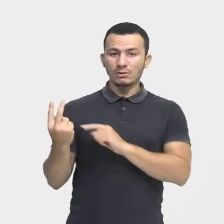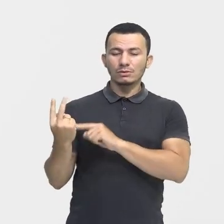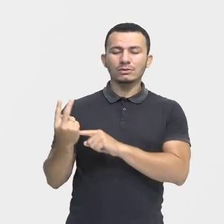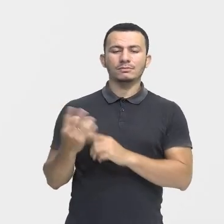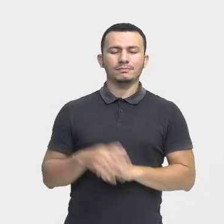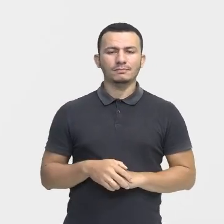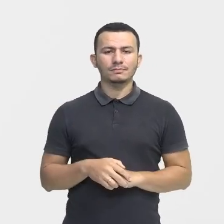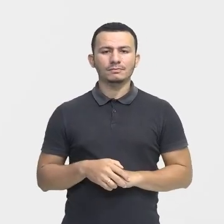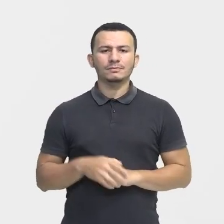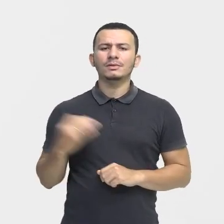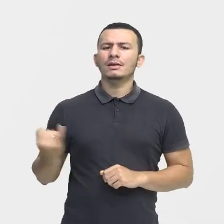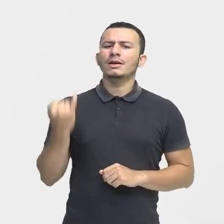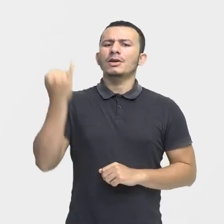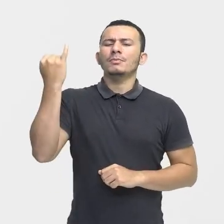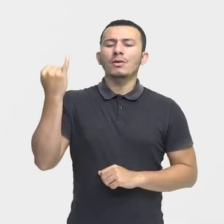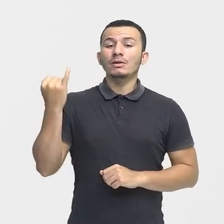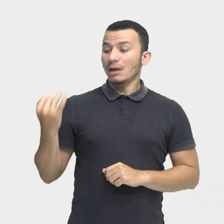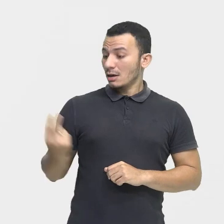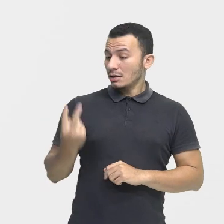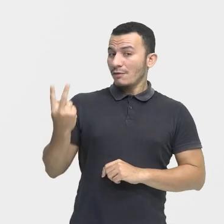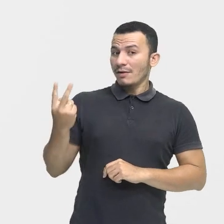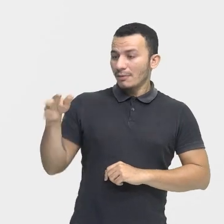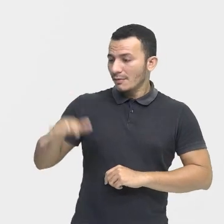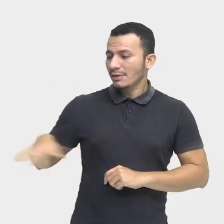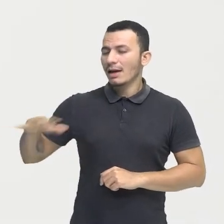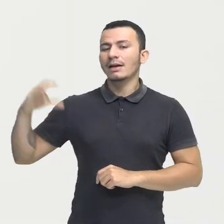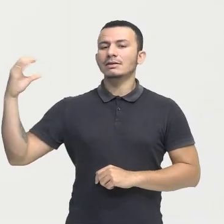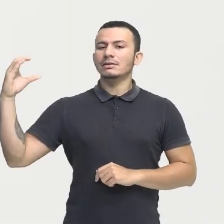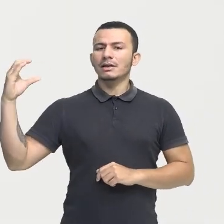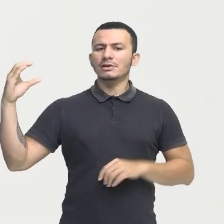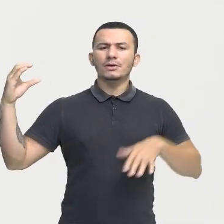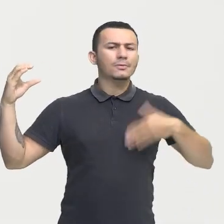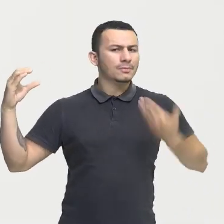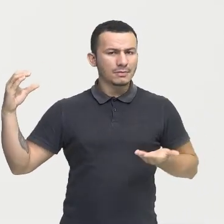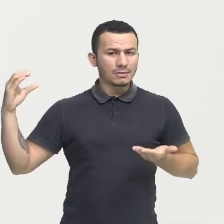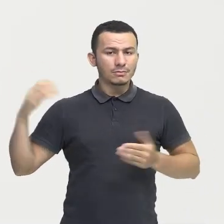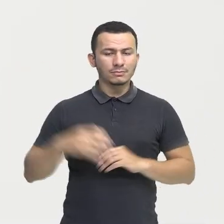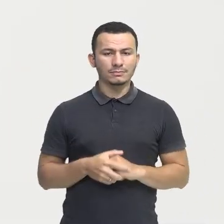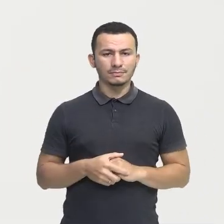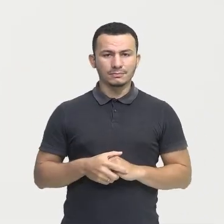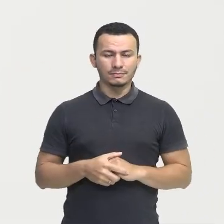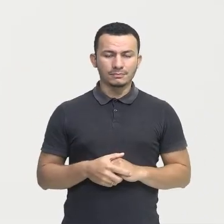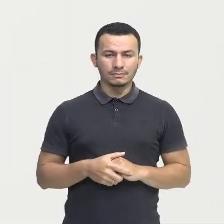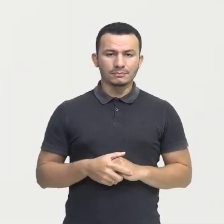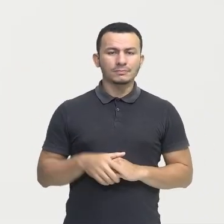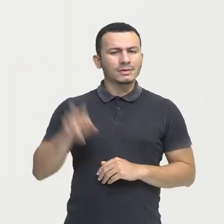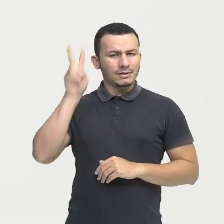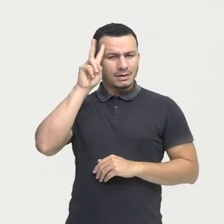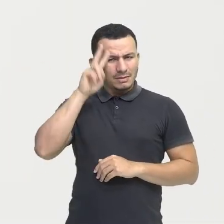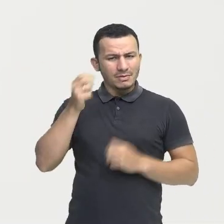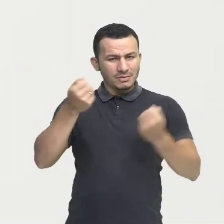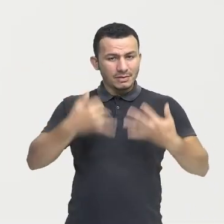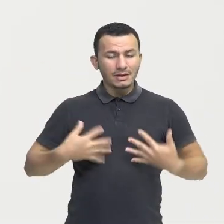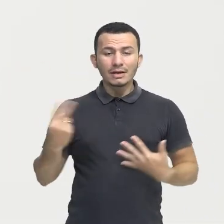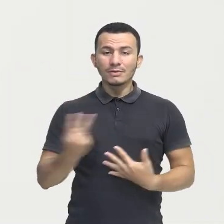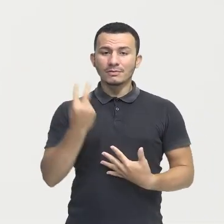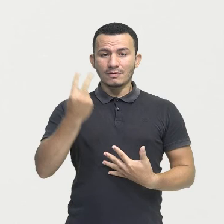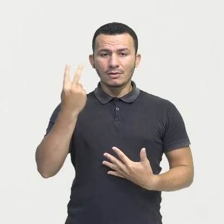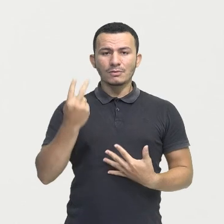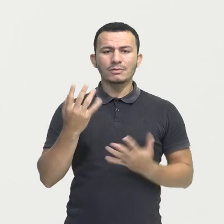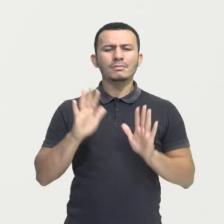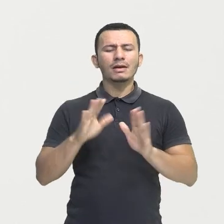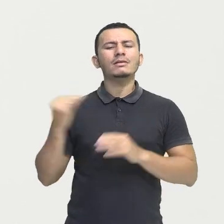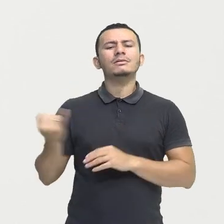qual a importância dos valores no campo da ciência? Então nós vimos no finalzinho da aula, né, os valores. Qual é a importância